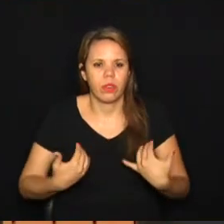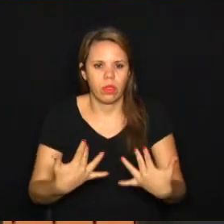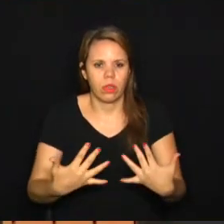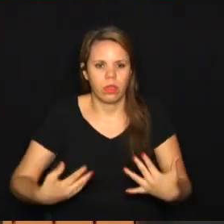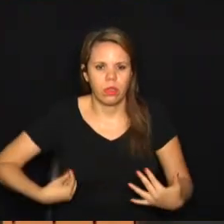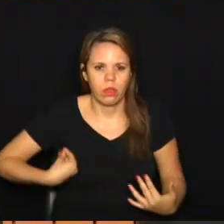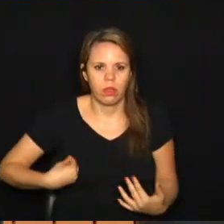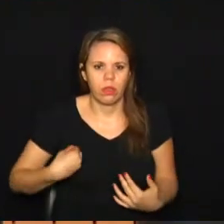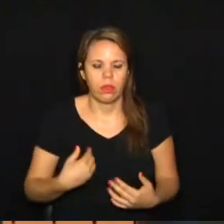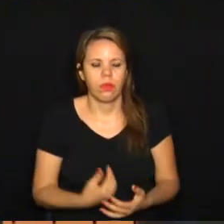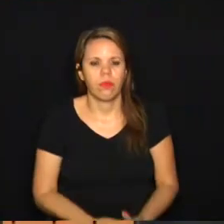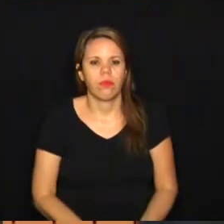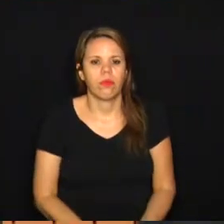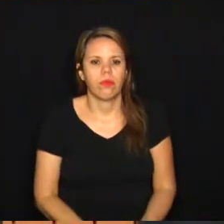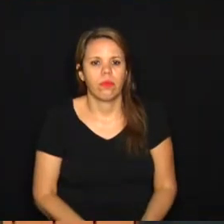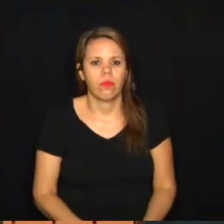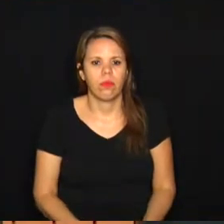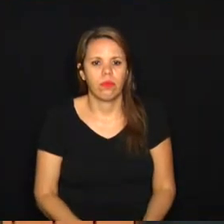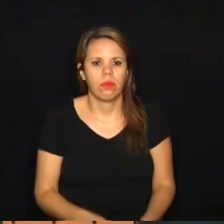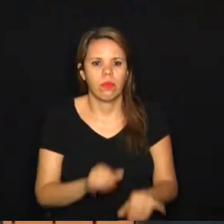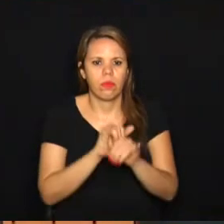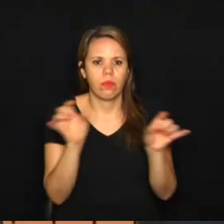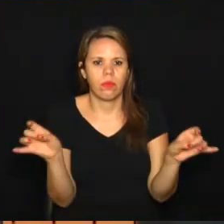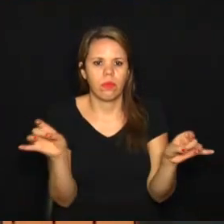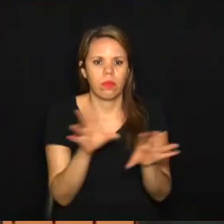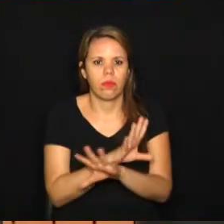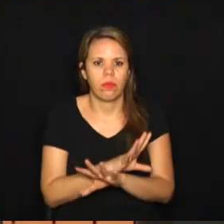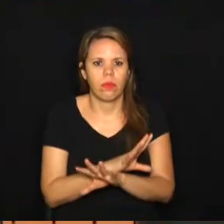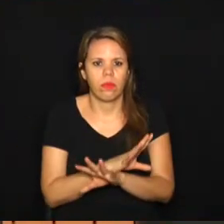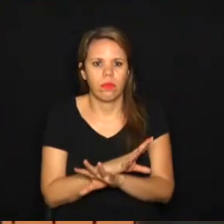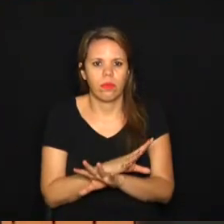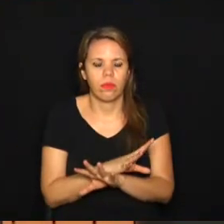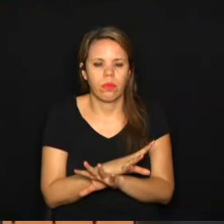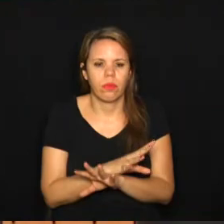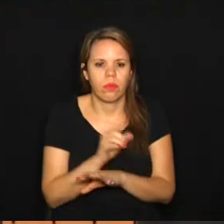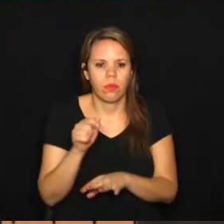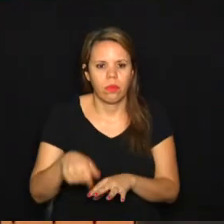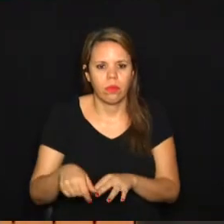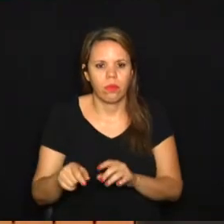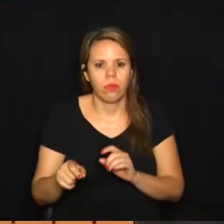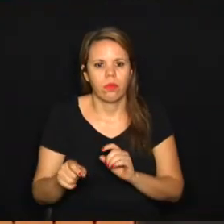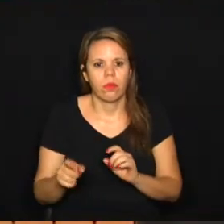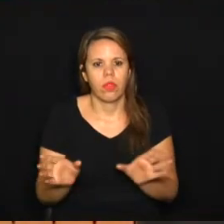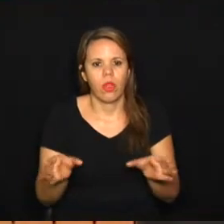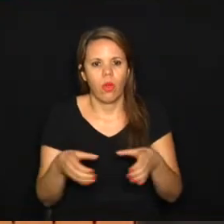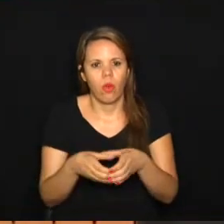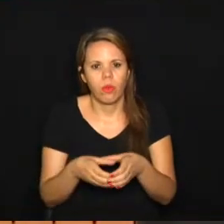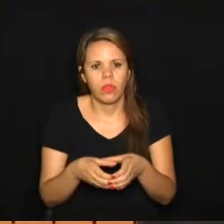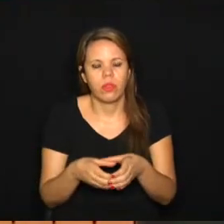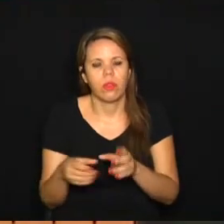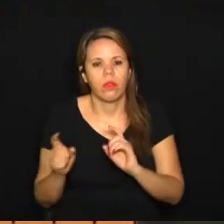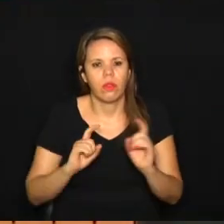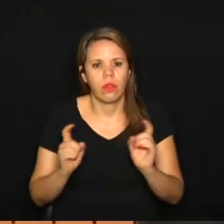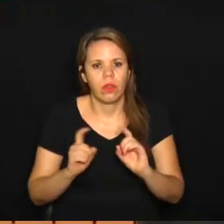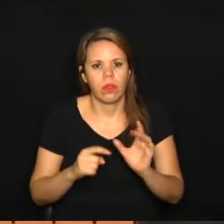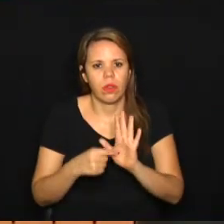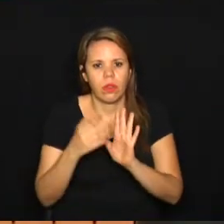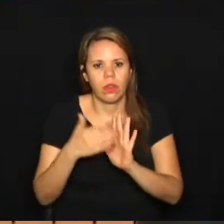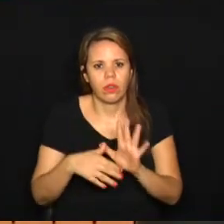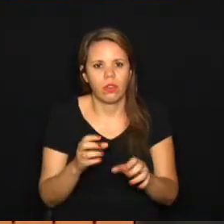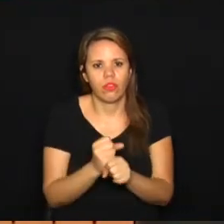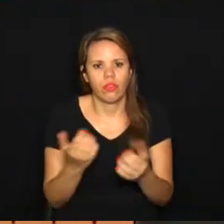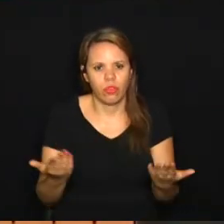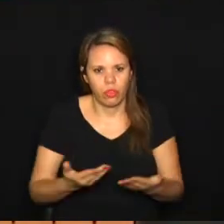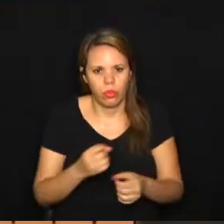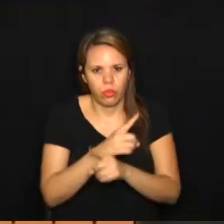plateia. Declaro encerrada a presente comissão no dia de